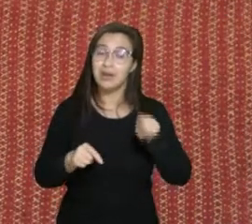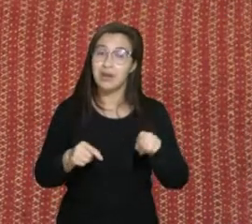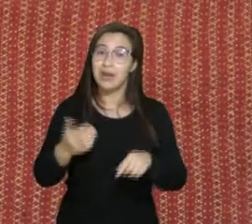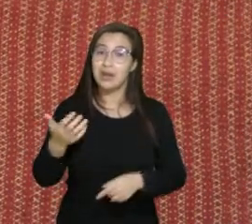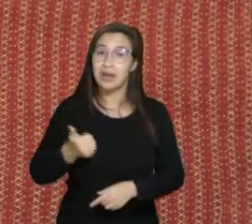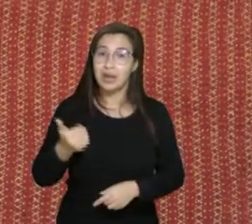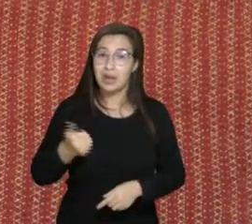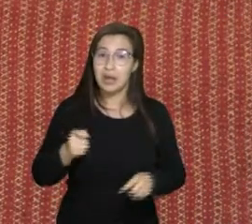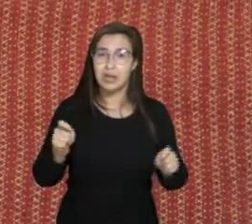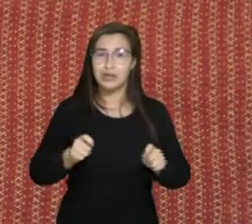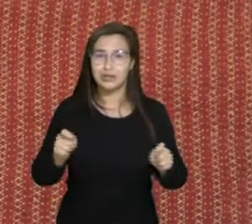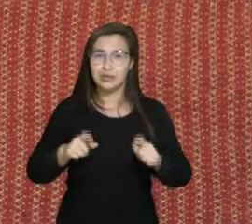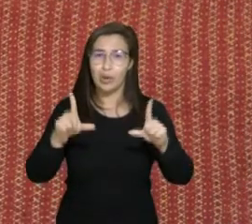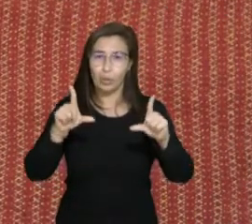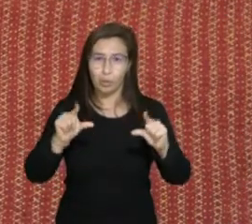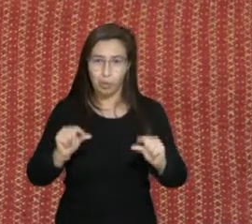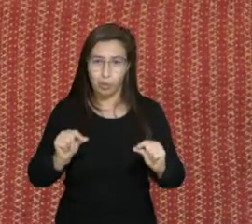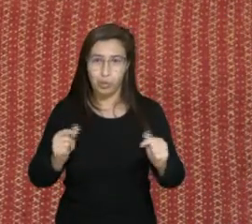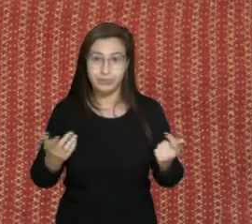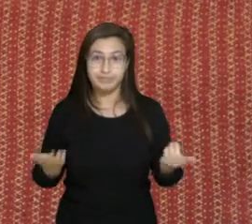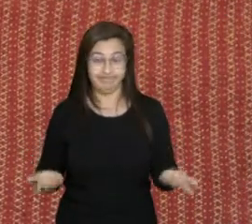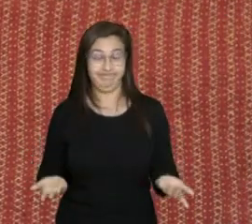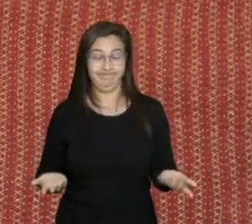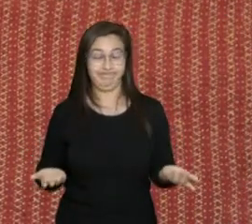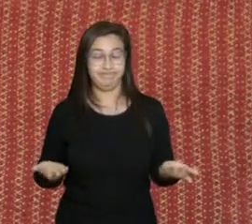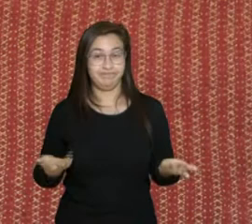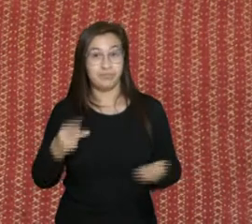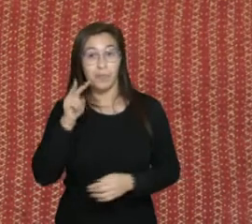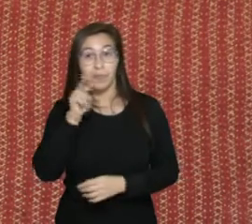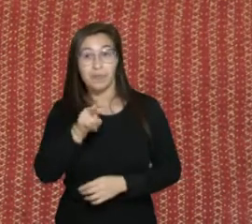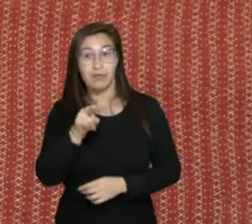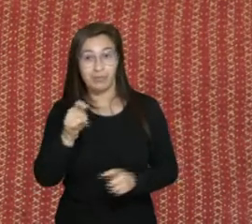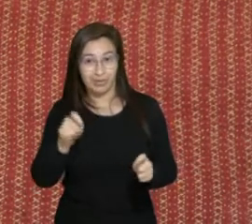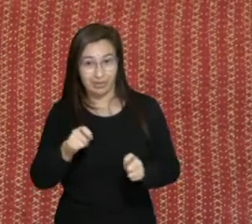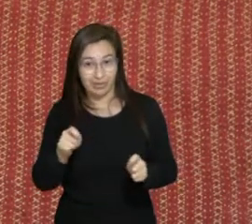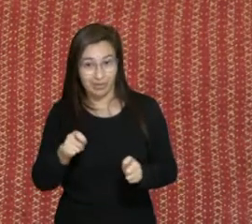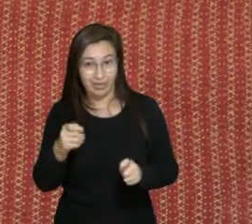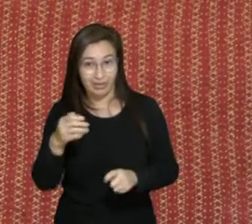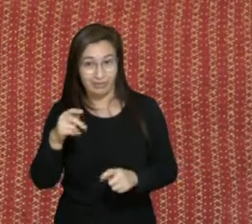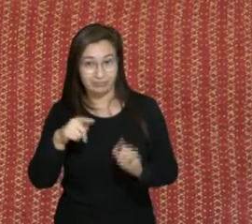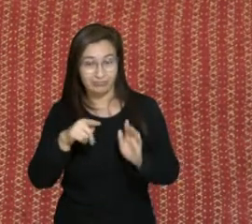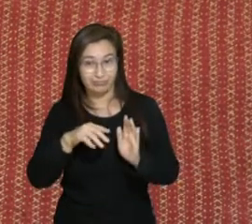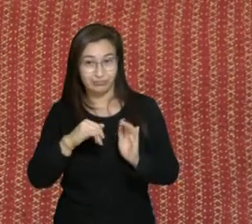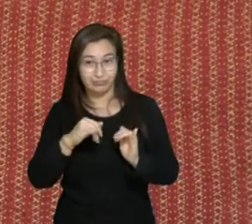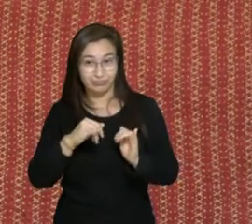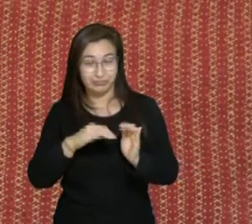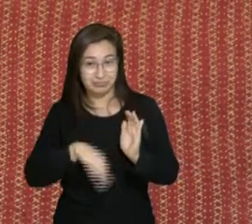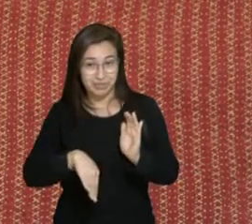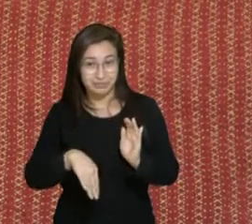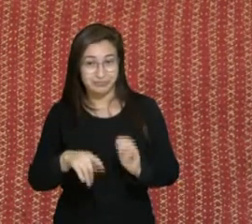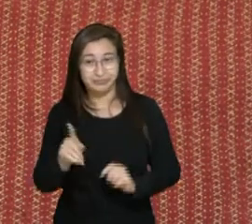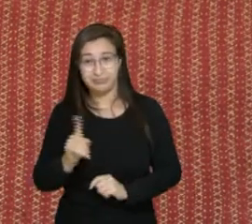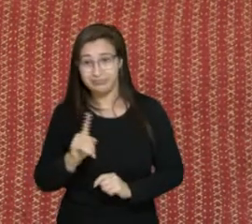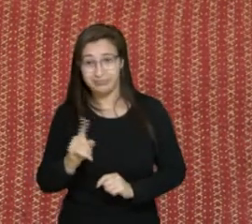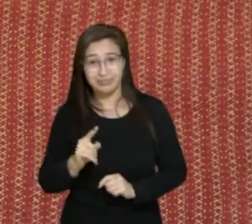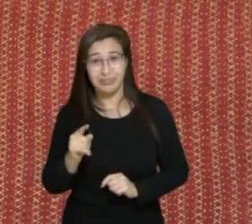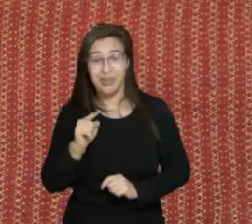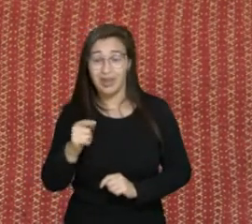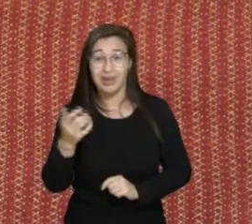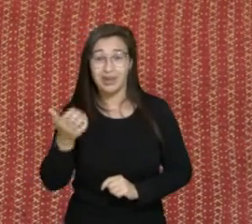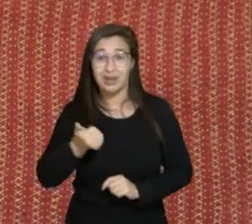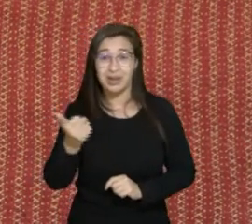leite na gôndola reduzisse bom não foi isso que aconteceu na verdade que aconteceu foi que o preço leite